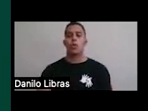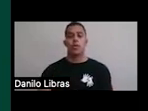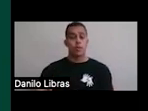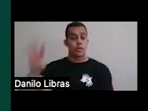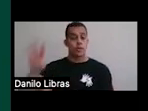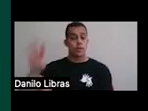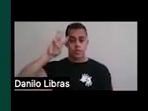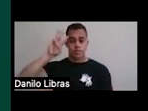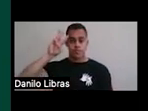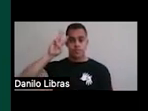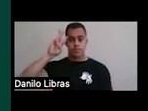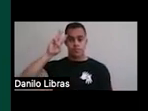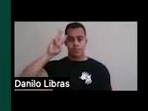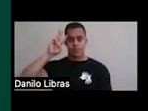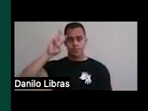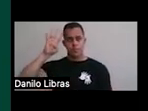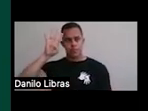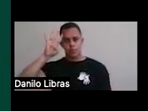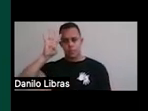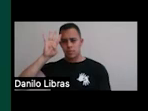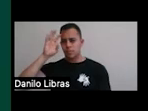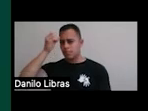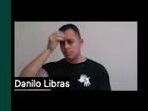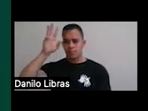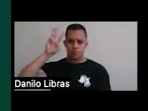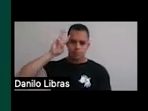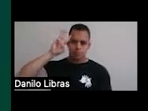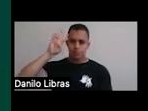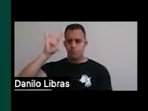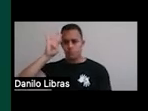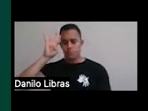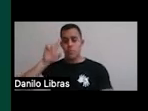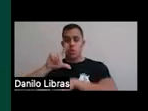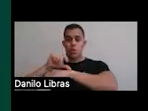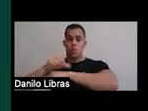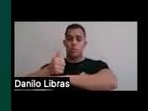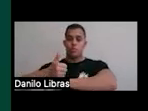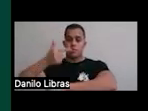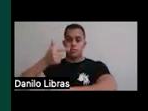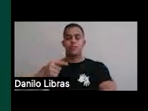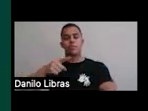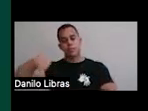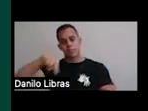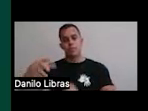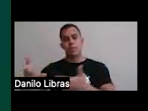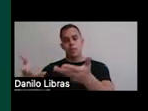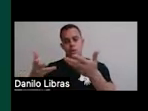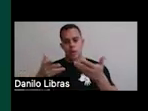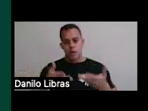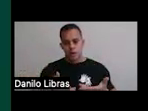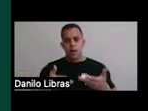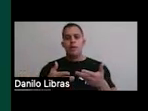terça-feira. Terça-feira é quarta-feira, não? Já não me lembro, terça ou quarta-feira, meio-dia. Aí vocês estão convidados, que aí eu vou apresentar